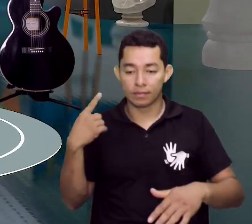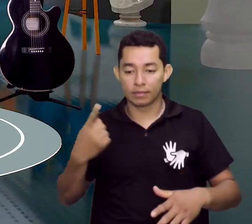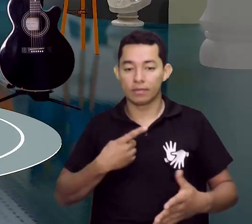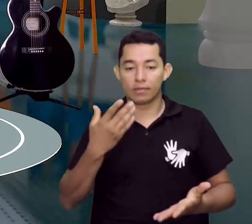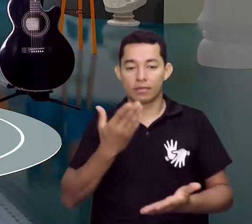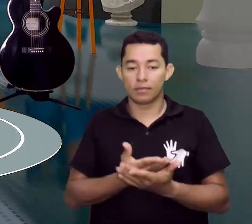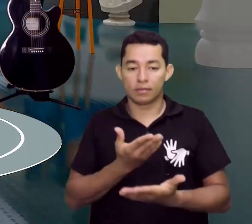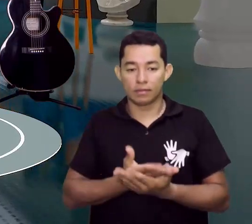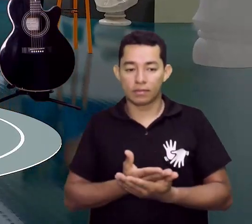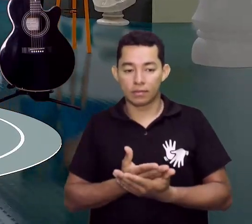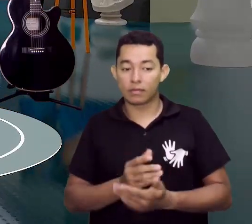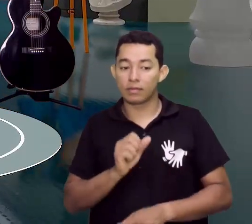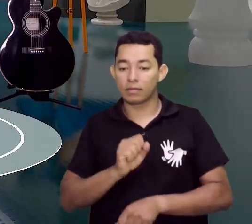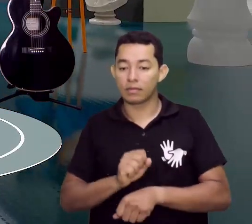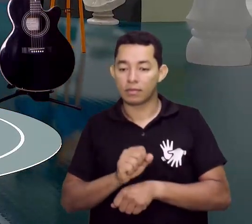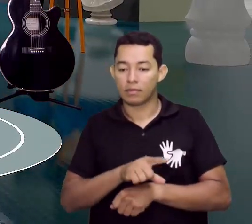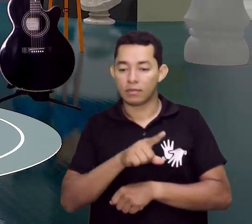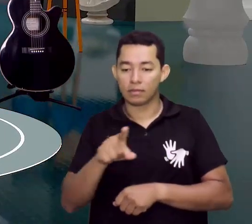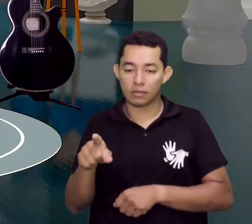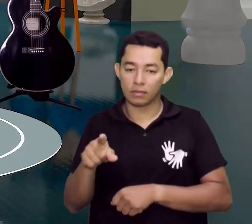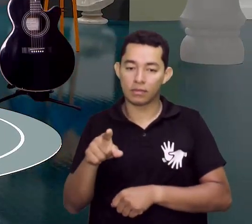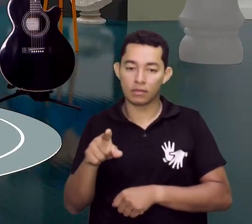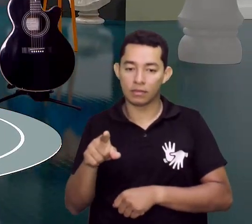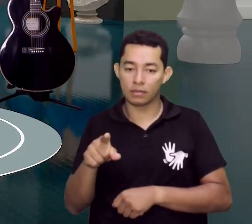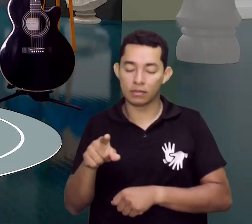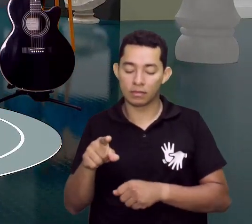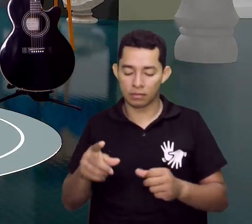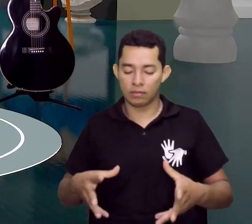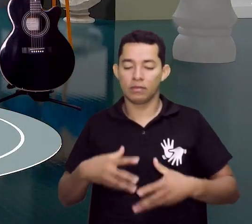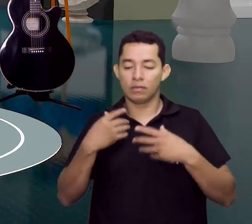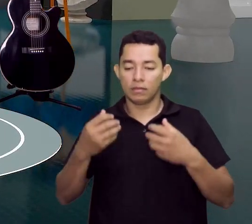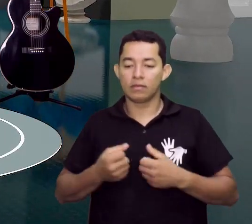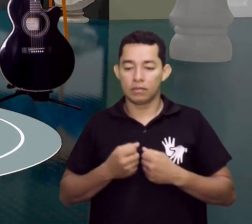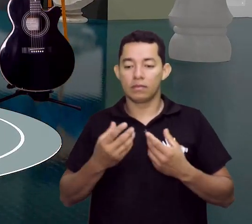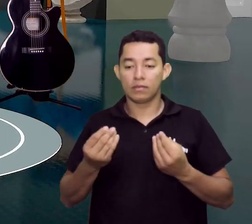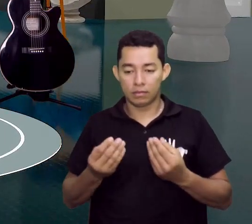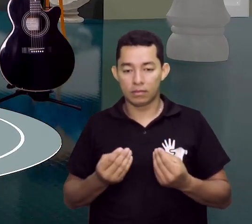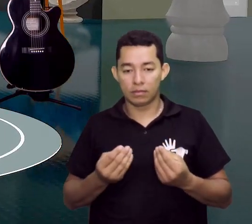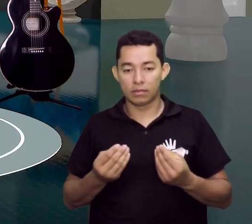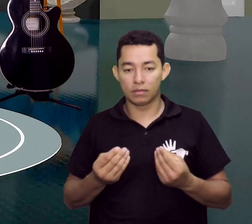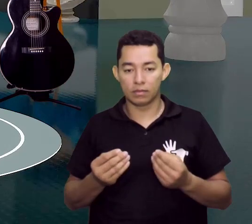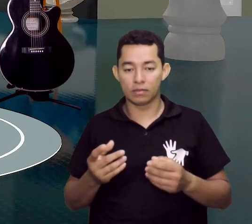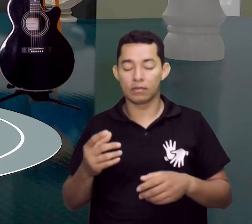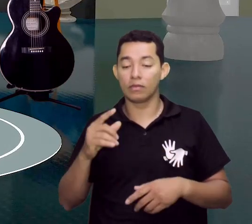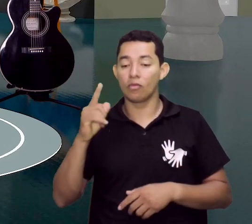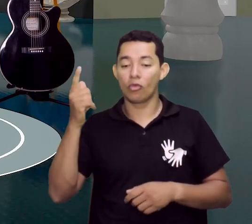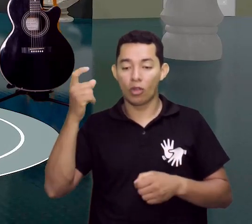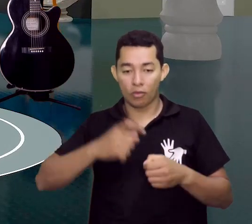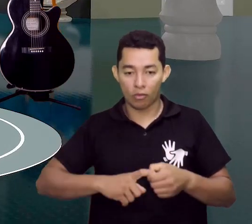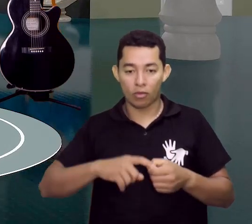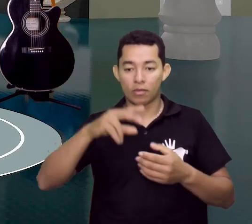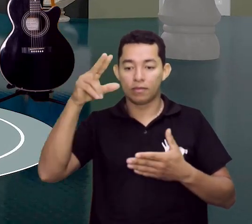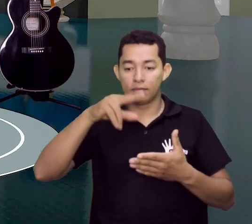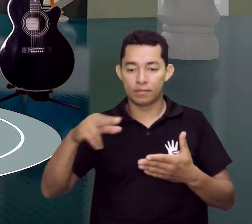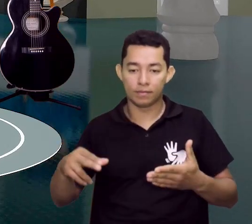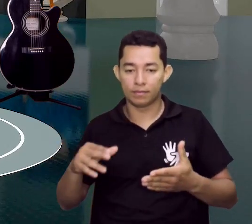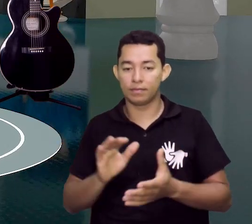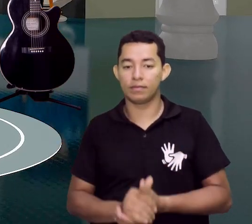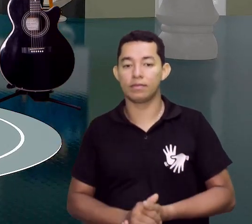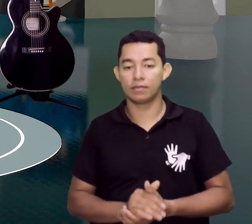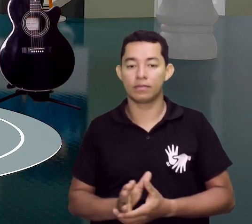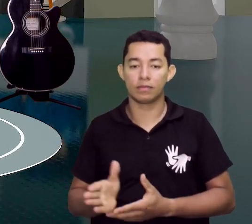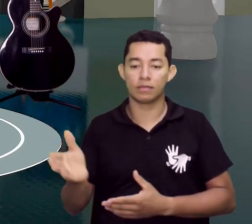aula, espero que vocês tenham absorvido bastante aí, né? Volta a reler, né?